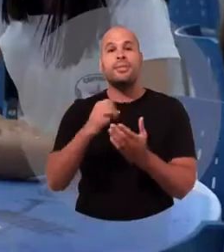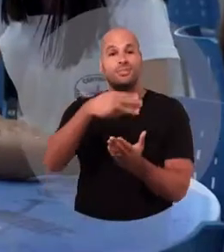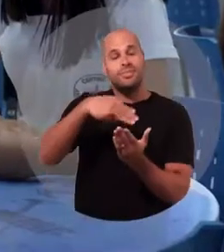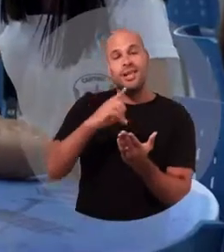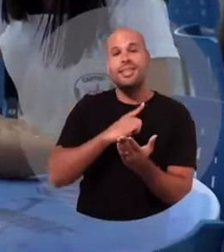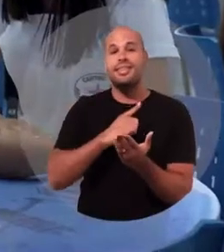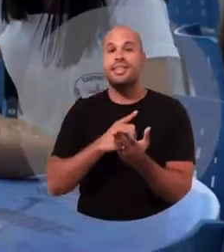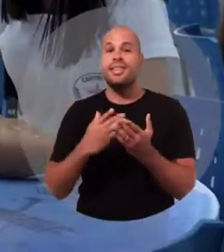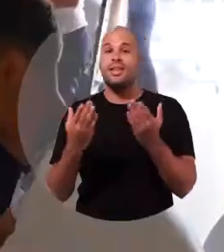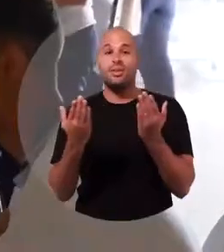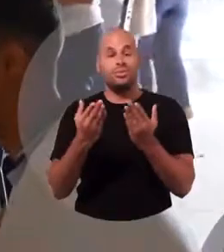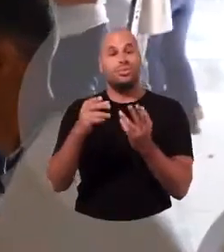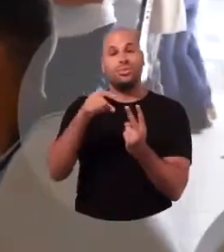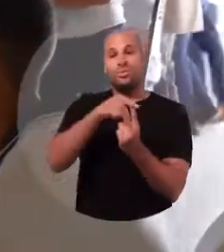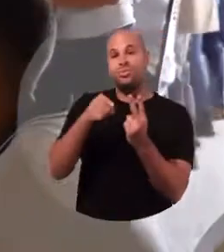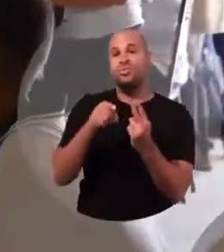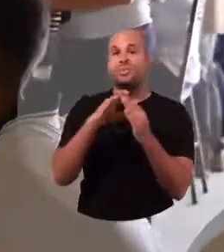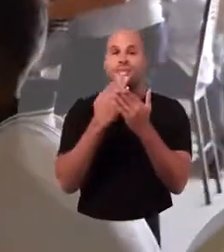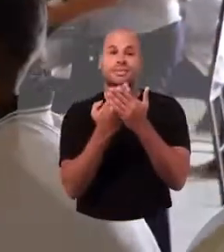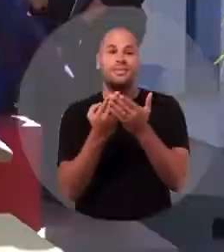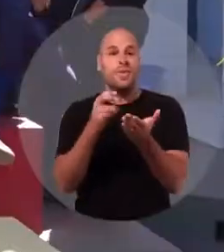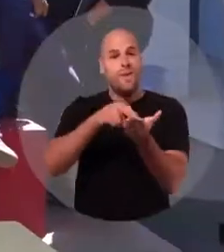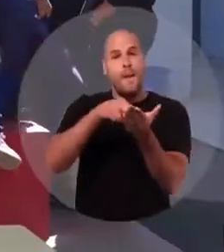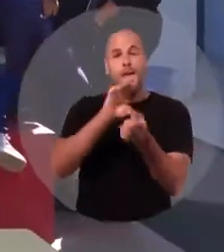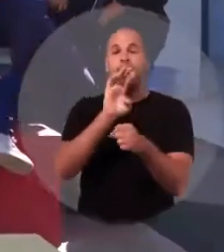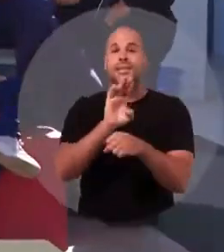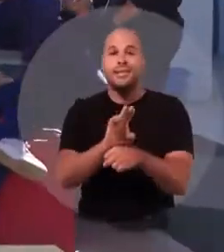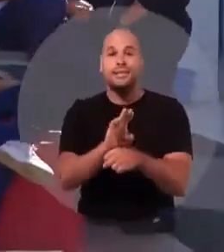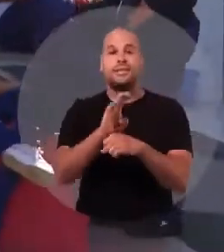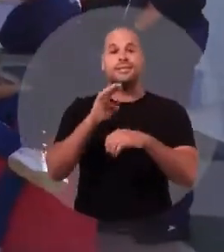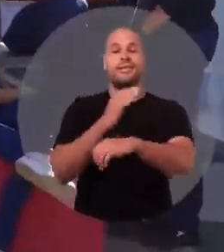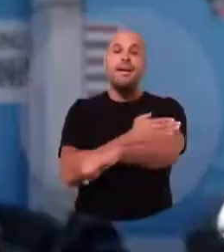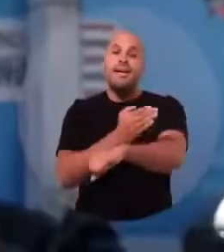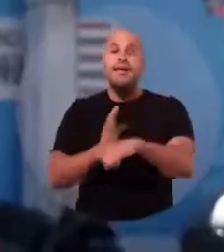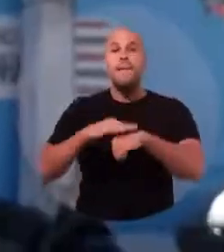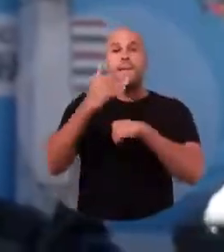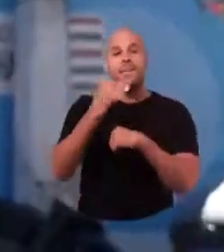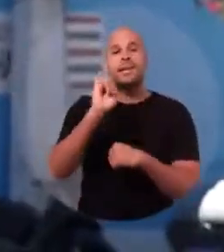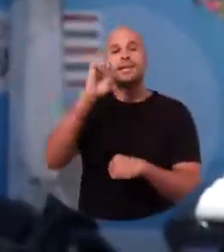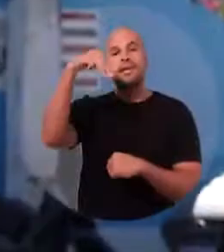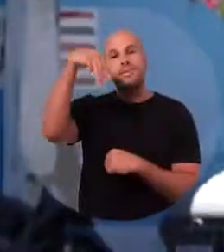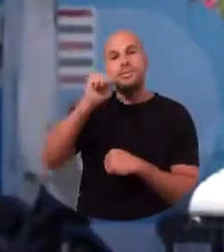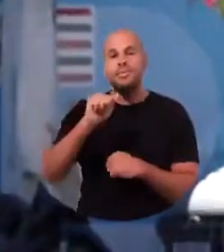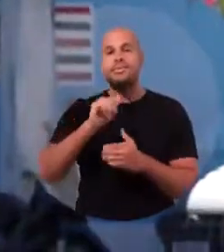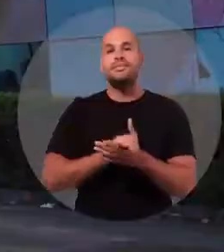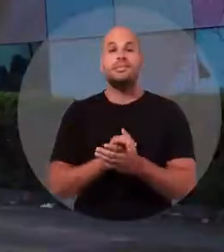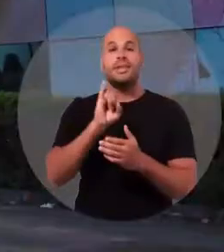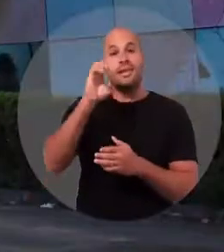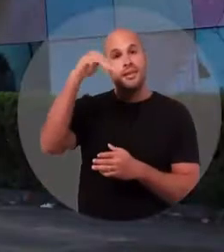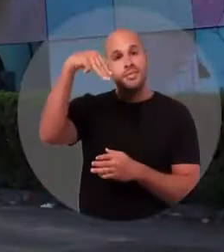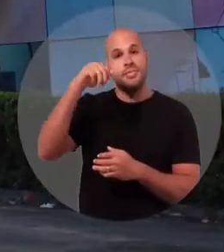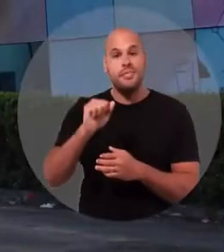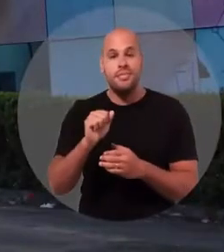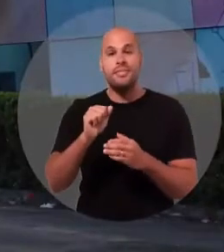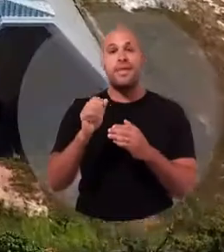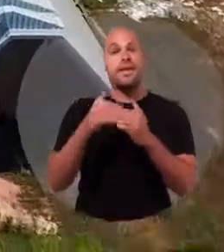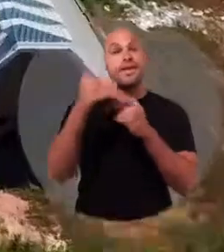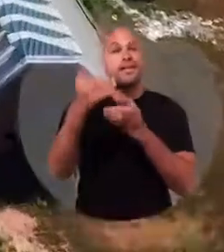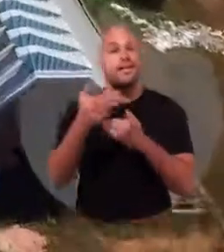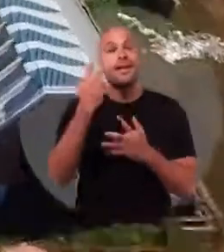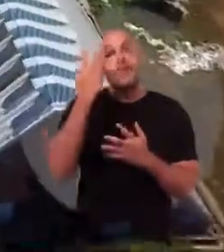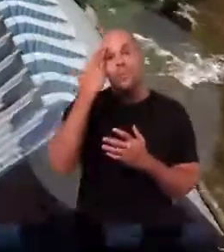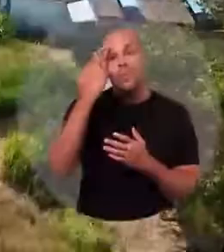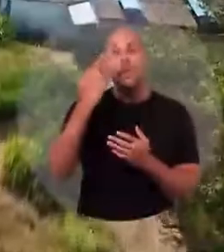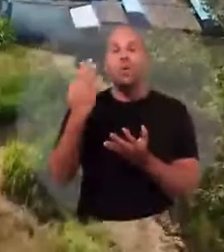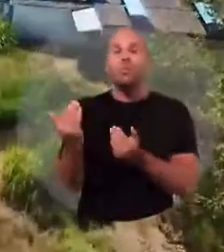IEMAs. O Maranhão tem hoje dois tipos de escola de tempo integral: as Educa Mais e os IEMAs. Nos IEMAs, além